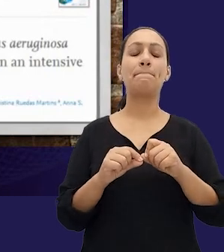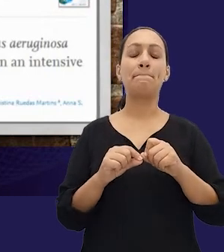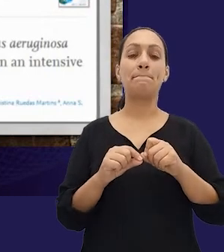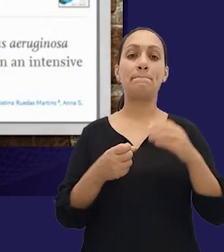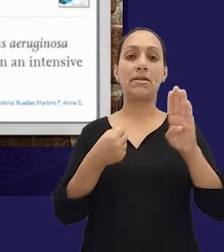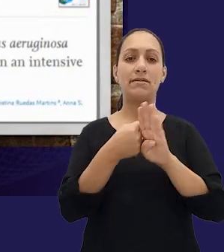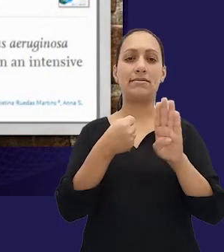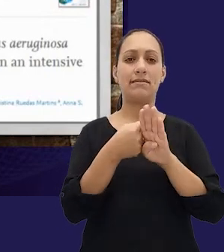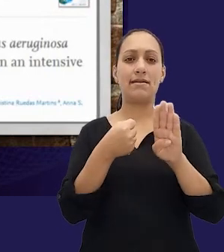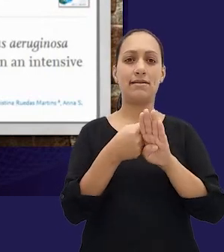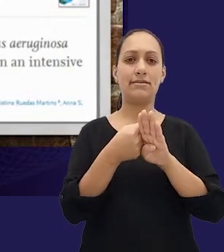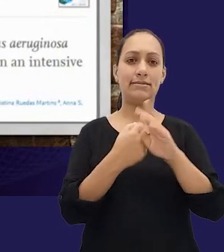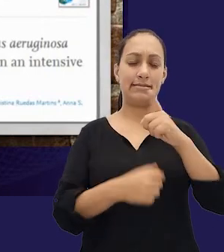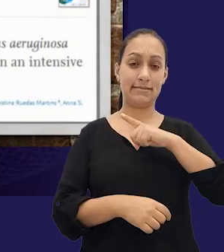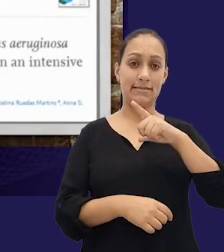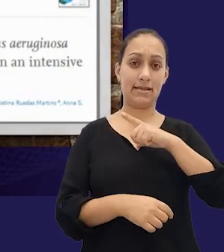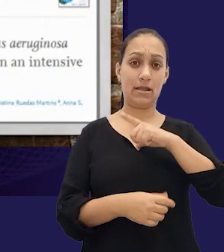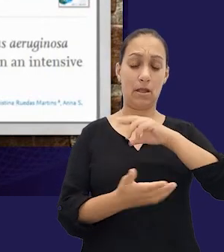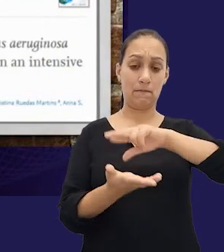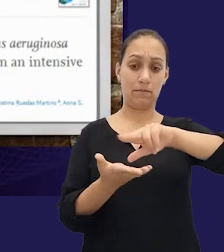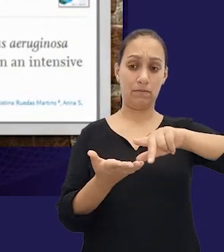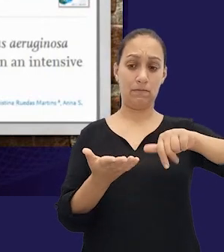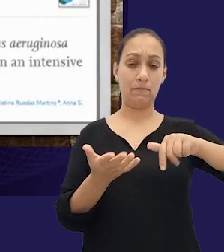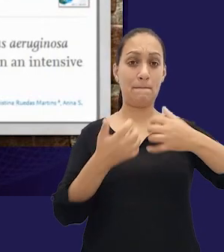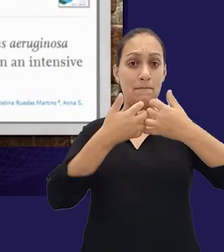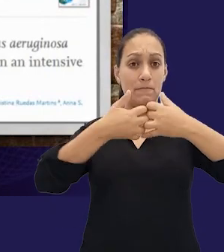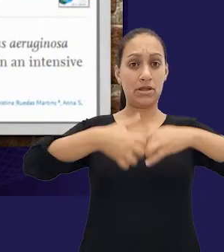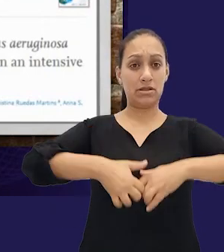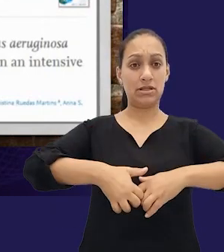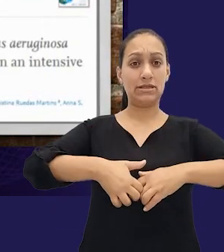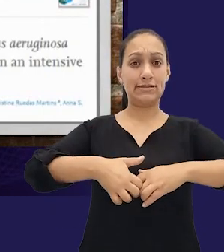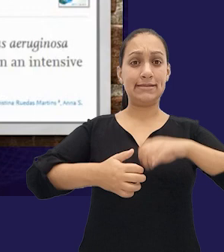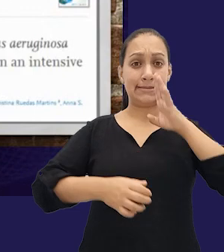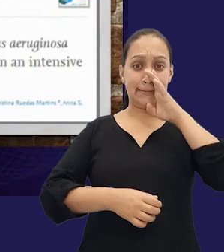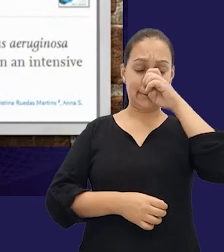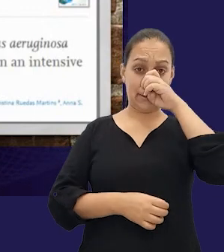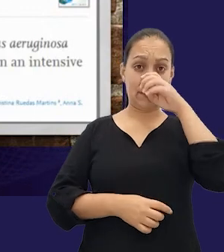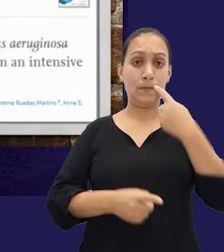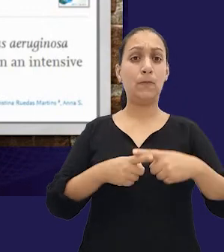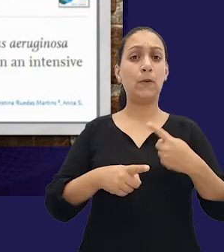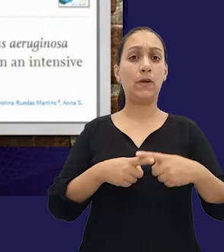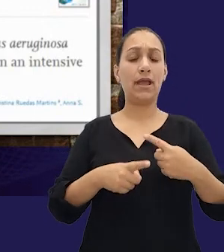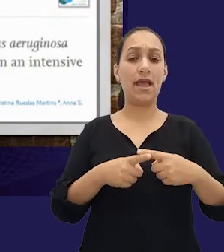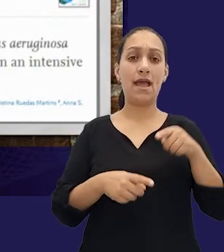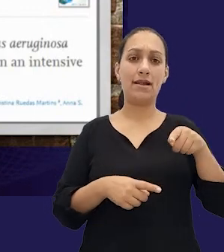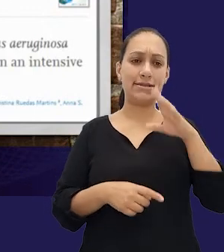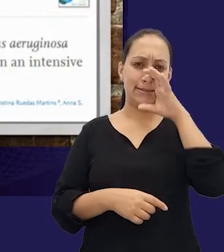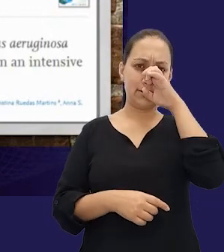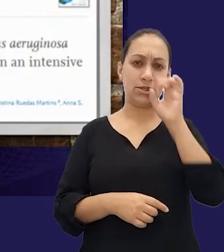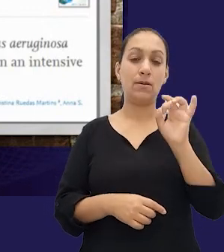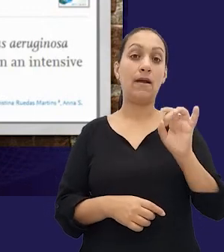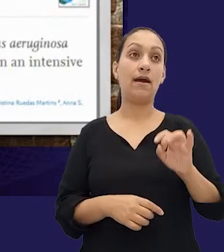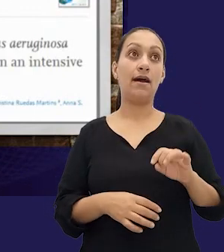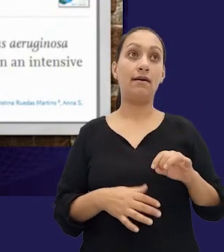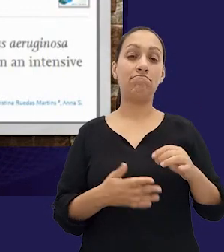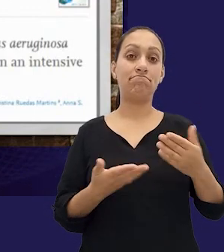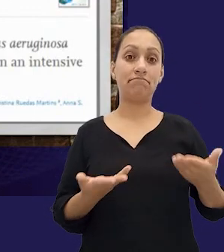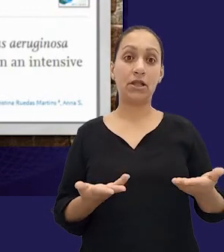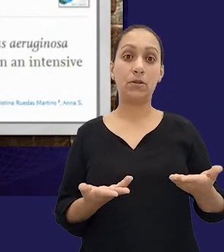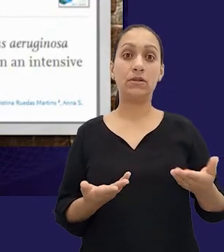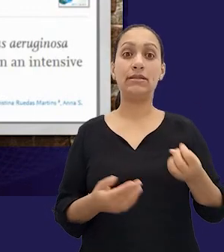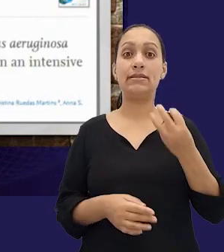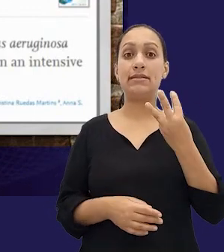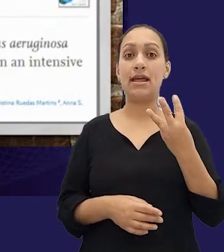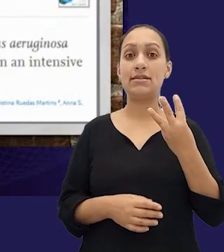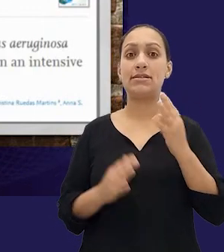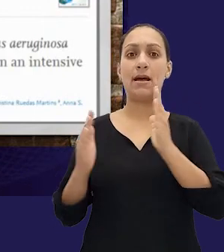bactérias que elas têm múltiplos mecanismos de resistência. Por que múltiplos? Porque elas são resistentes a pelo menos